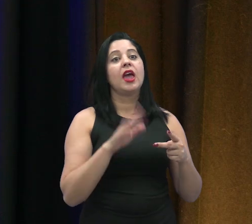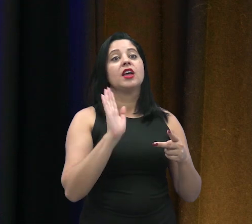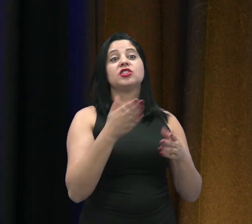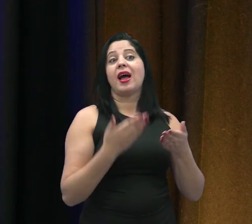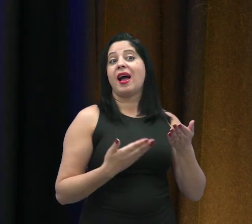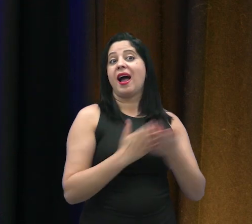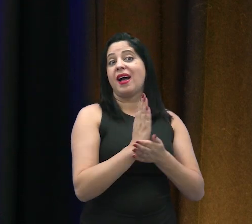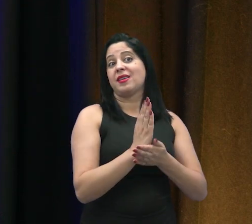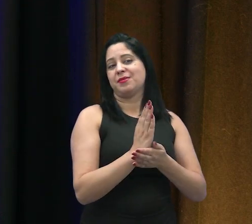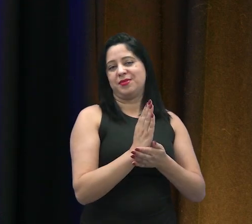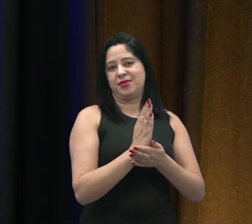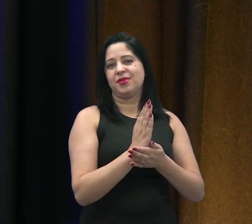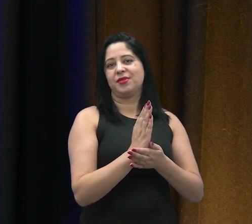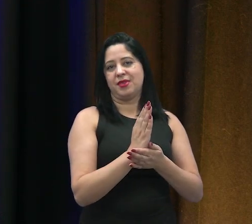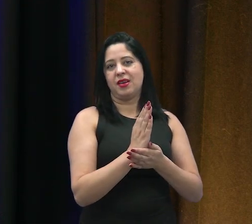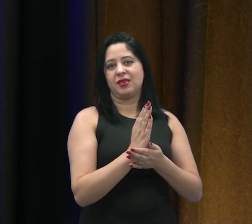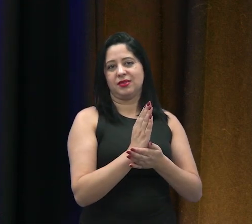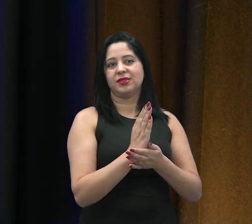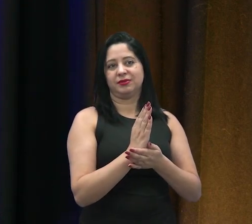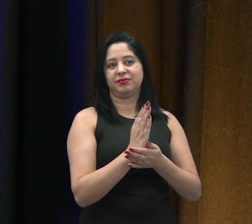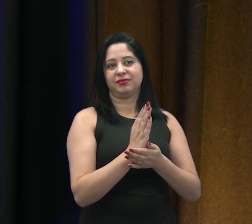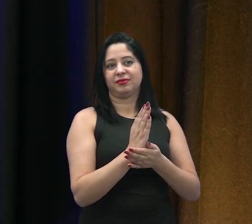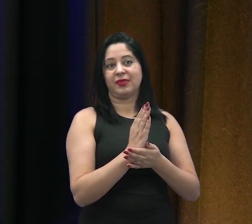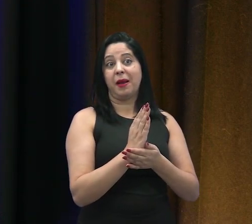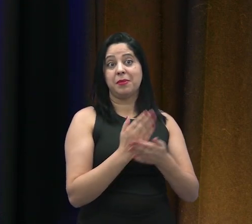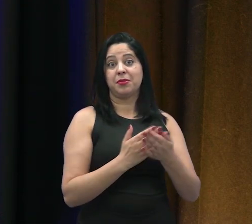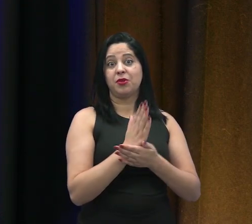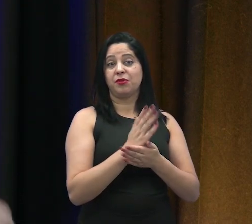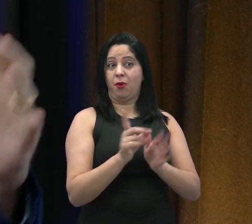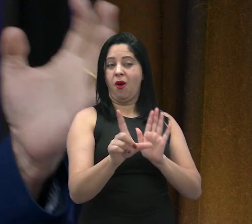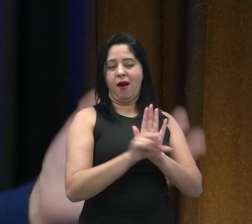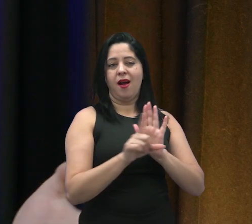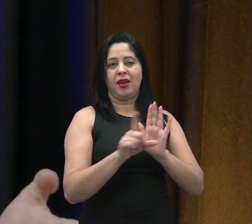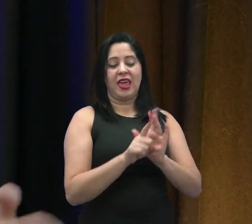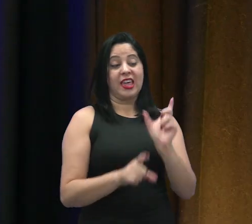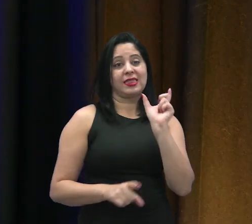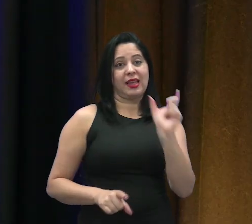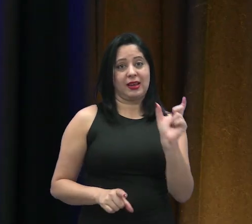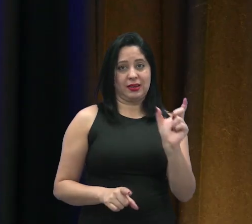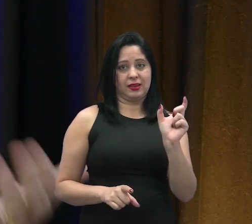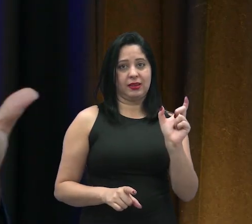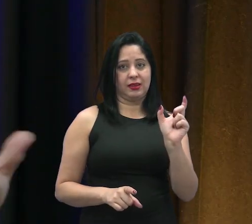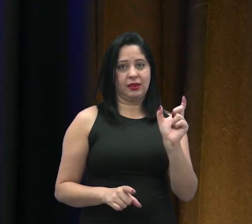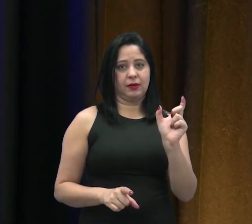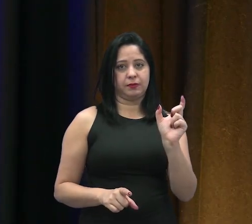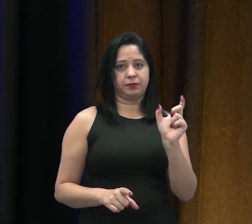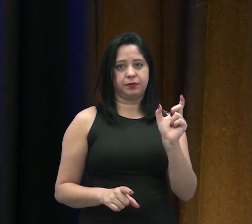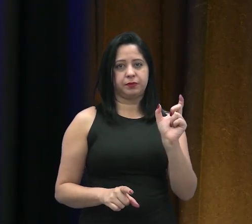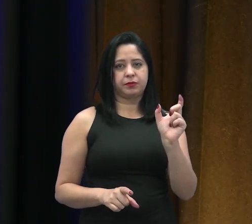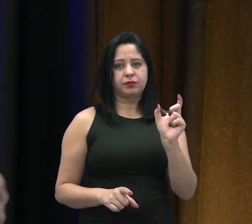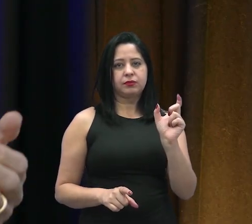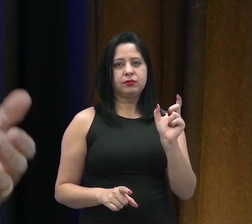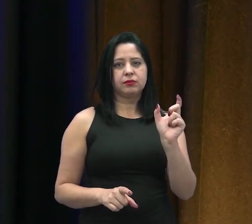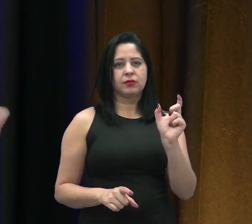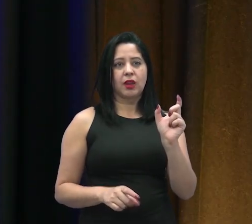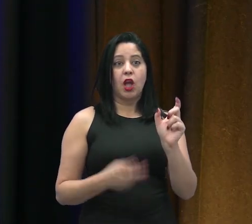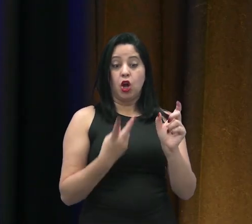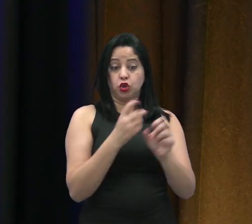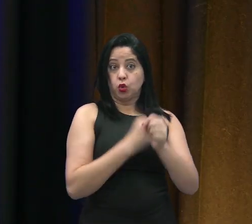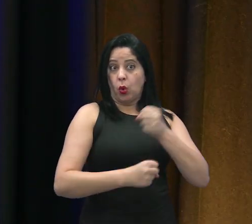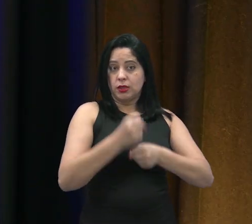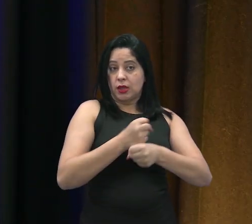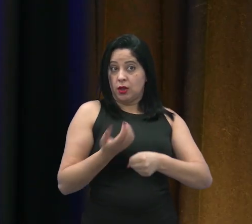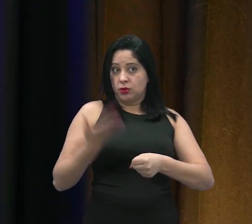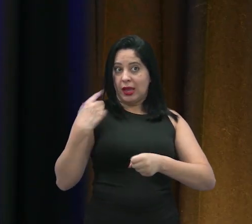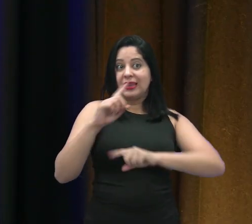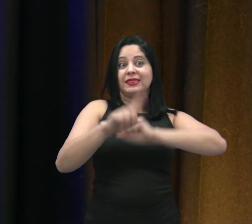antes da lei federal, que leva o nome do filho do Marcos Mion, né? Romeu Mion, que é a lei em nível federal. São José dos Campos já tinha 2 anos